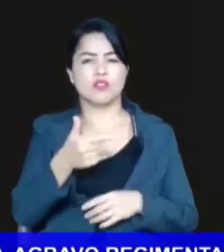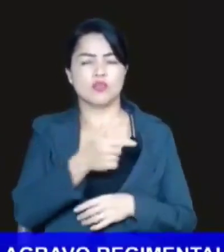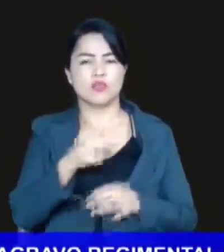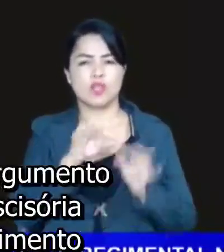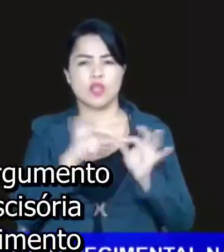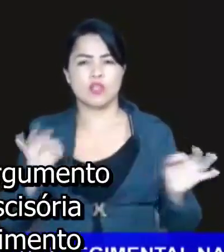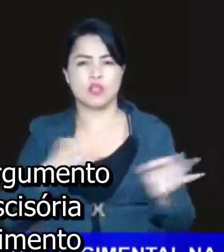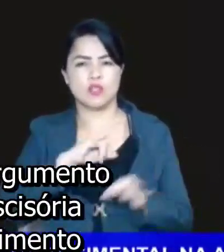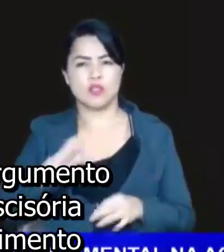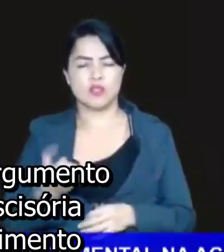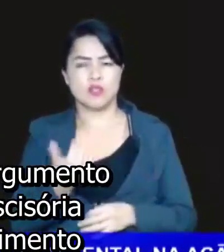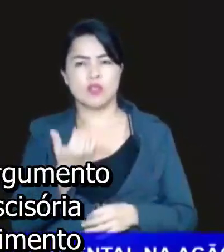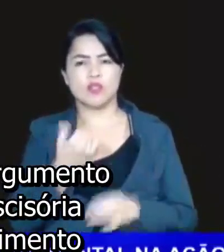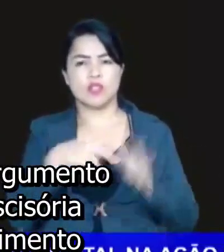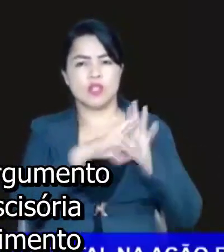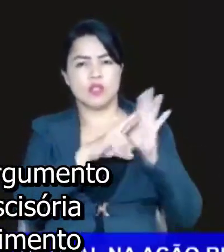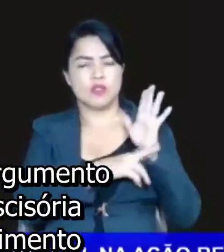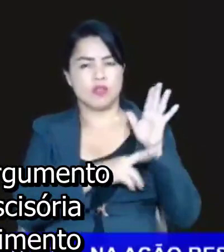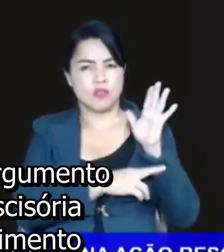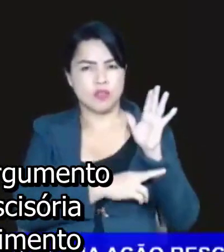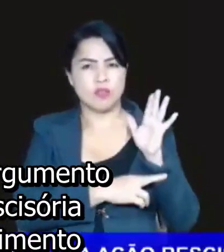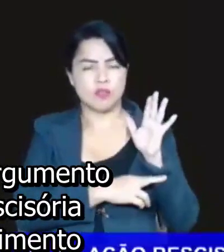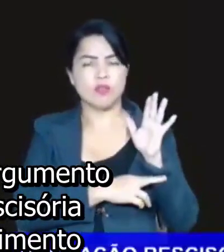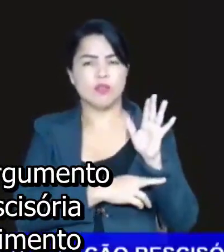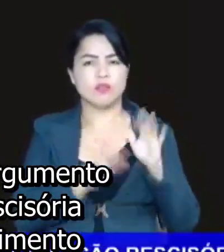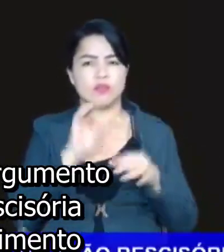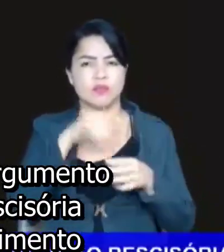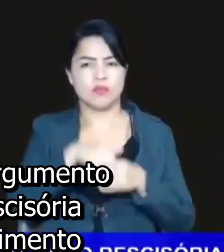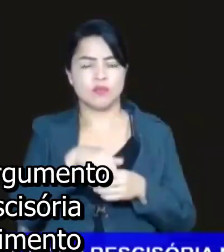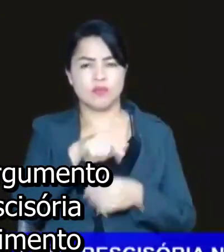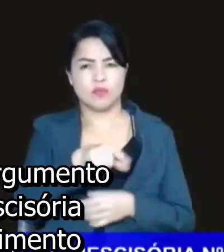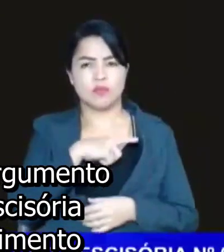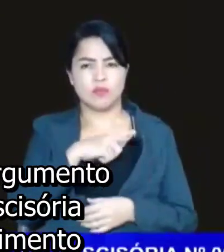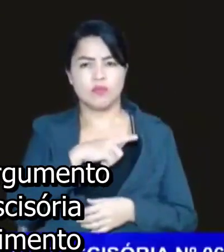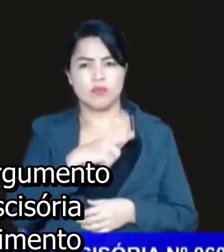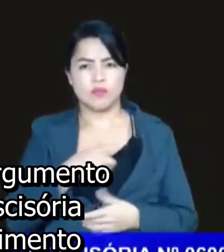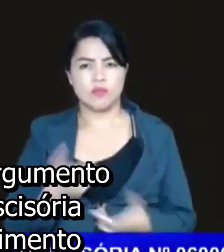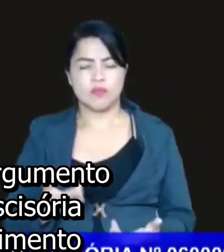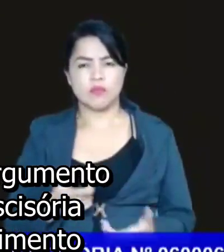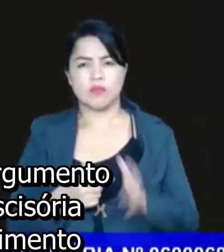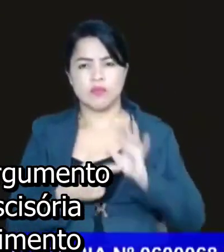Eleitoral. Então, o Ministério Público Eleitoral traz mais esse argumento, a